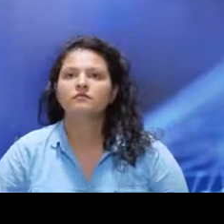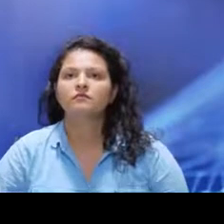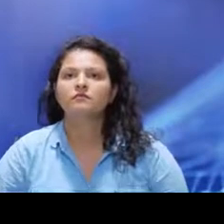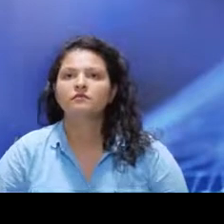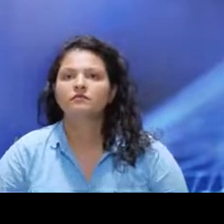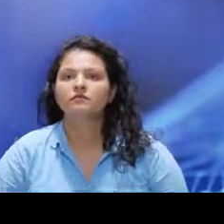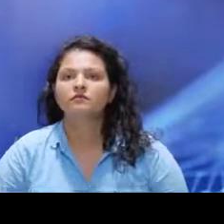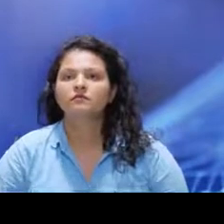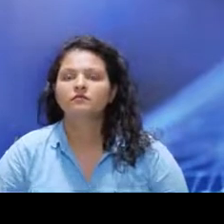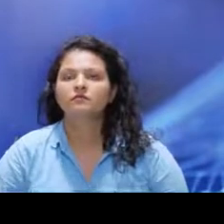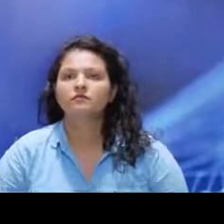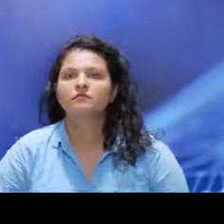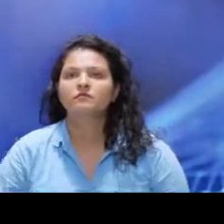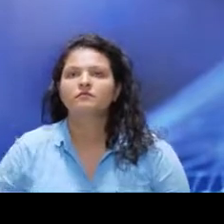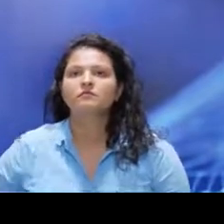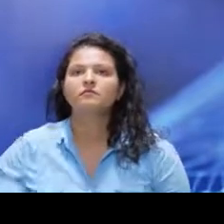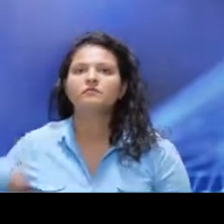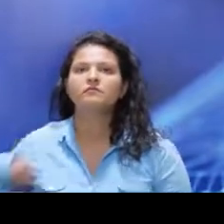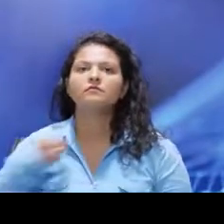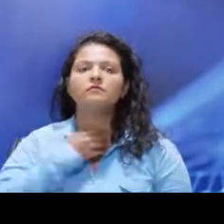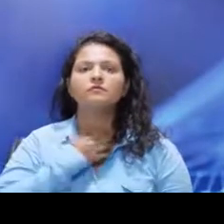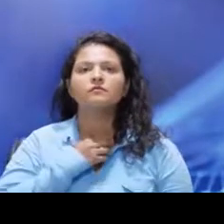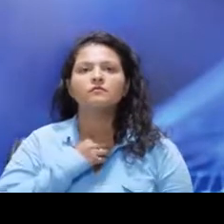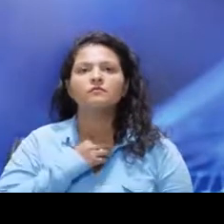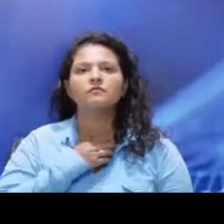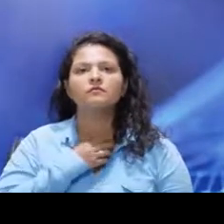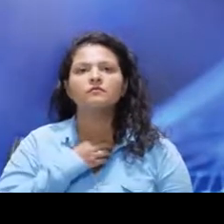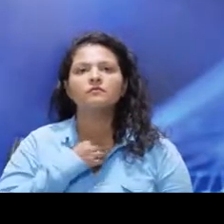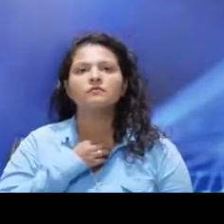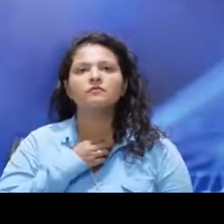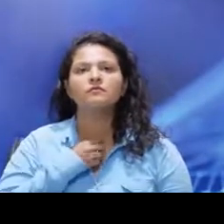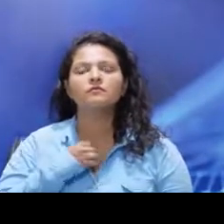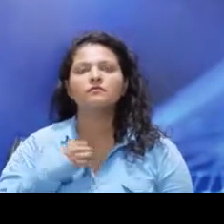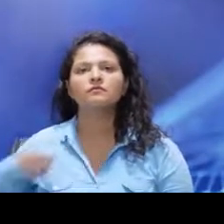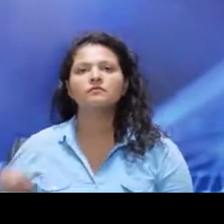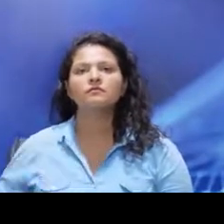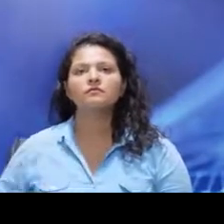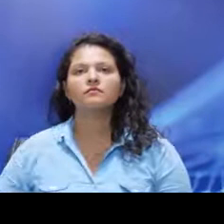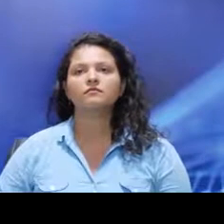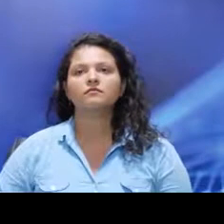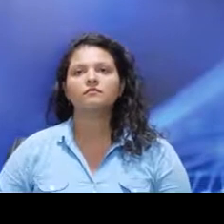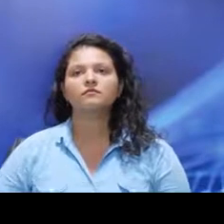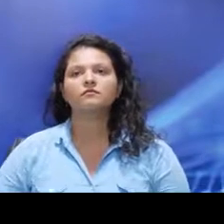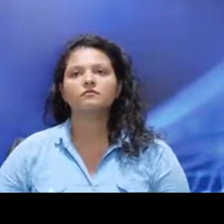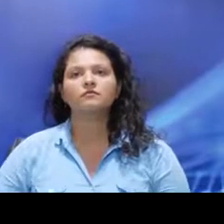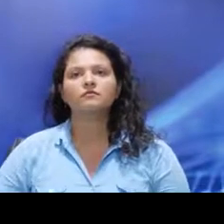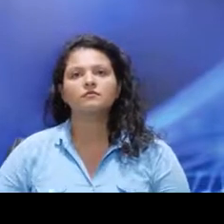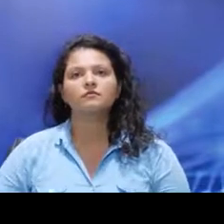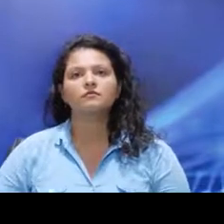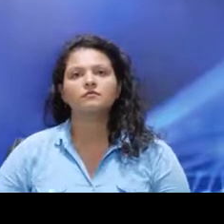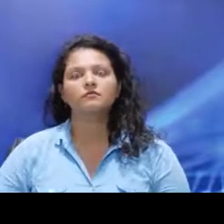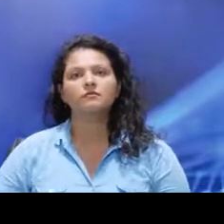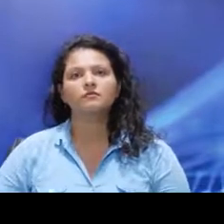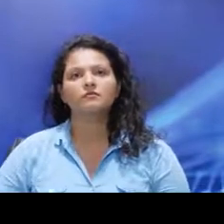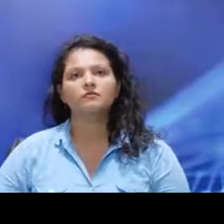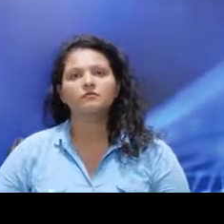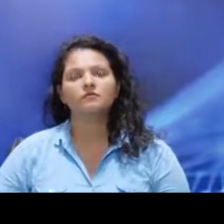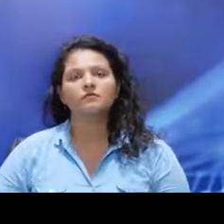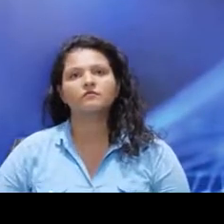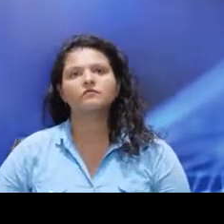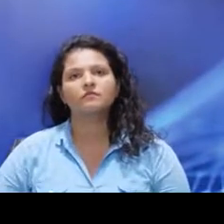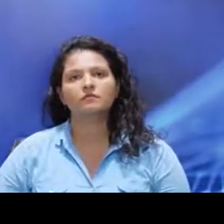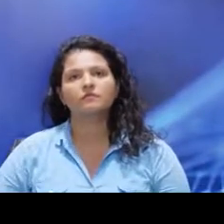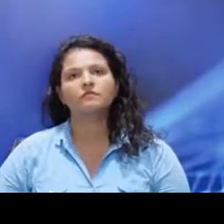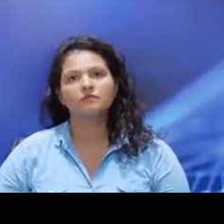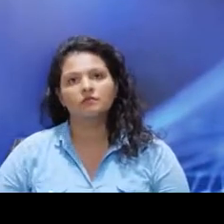Então, a hora que a gente vai para o milho, né, um valor ideal aí de matéria seca seria 35%, né? Se eu